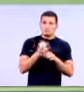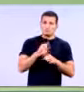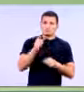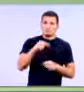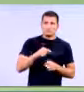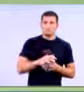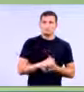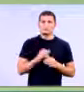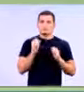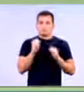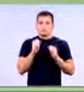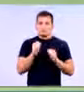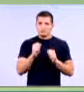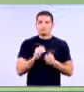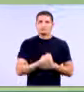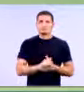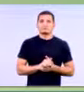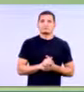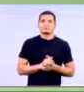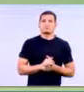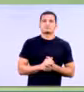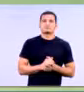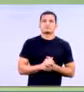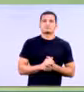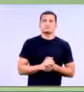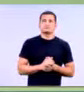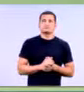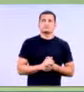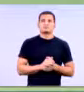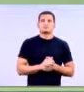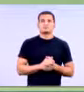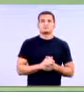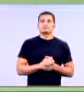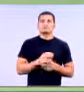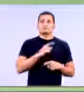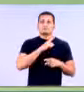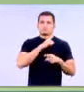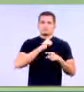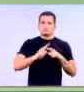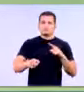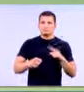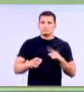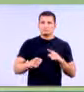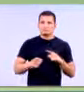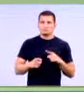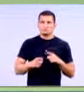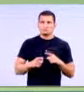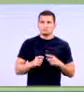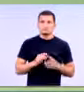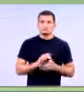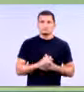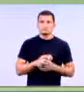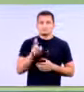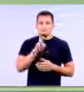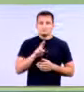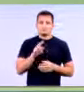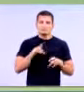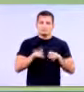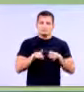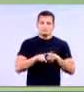poderá ser permitida a suspensão temporária do usuário, caso seja identificado, e o usuário vai